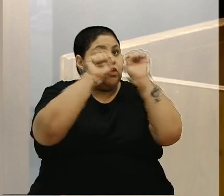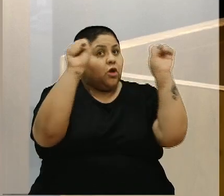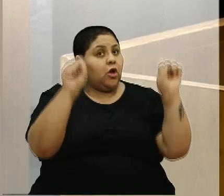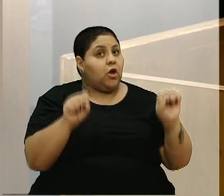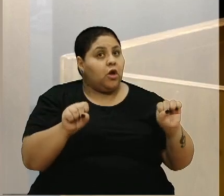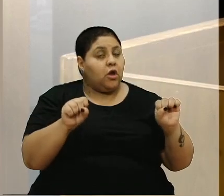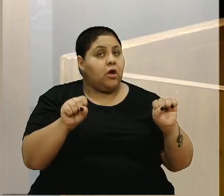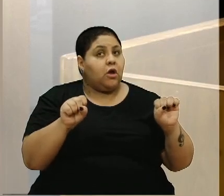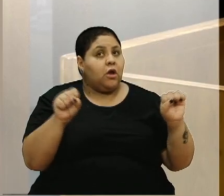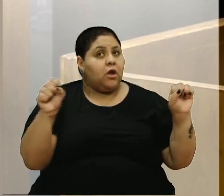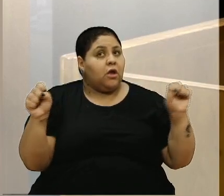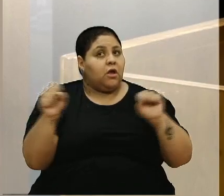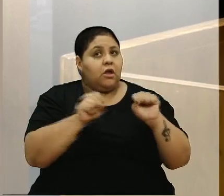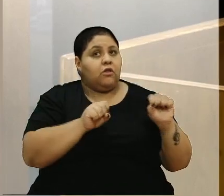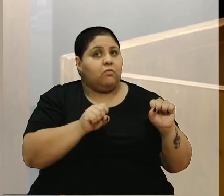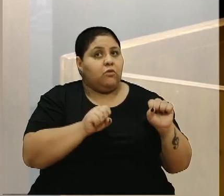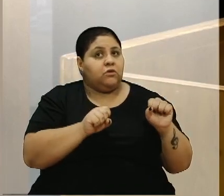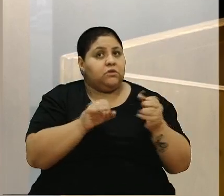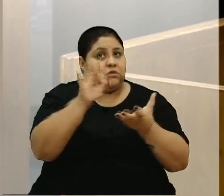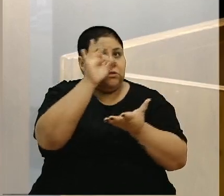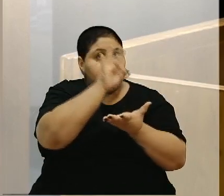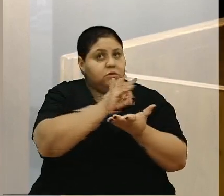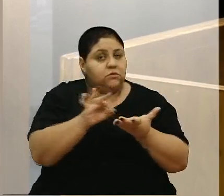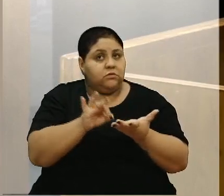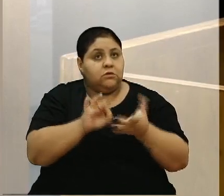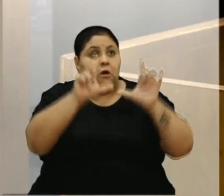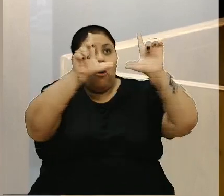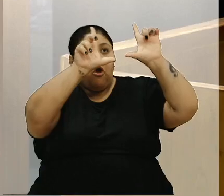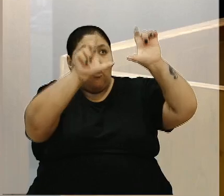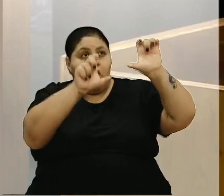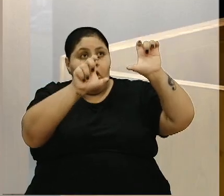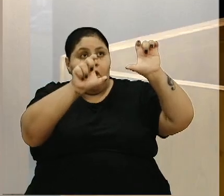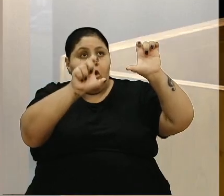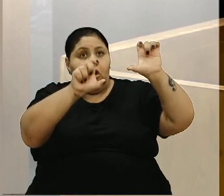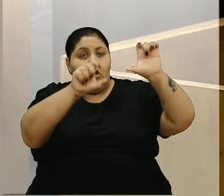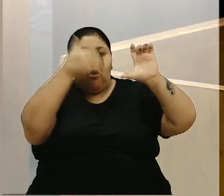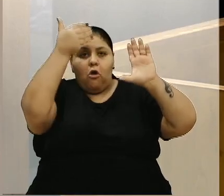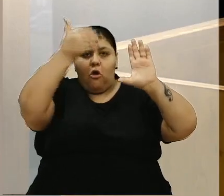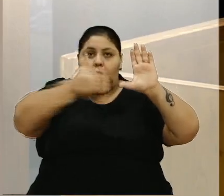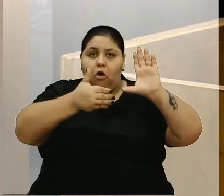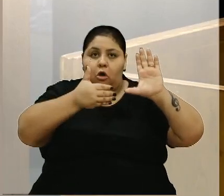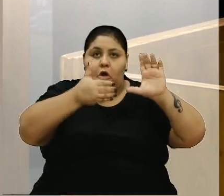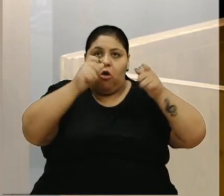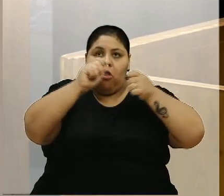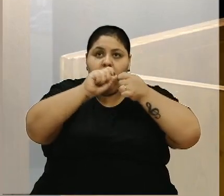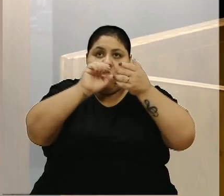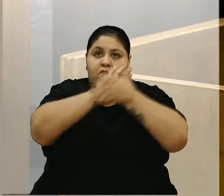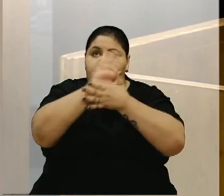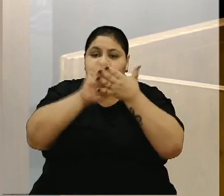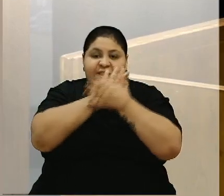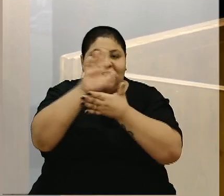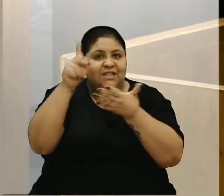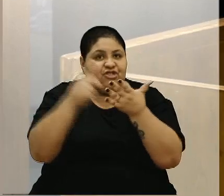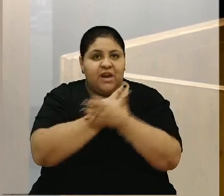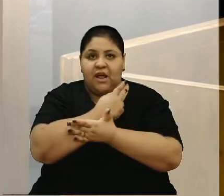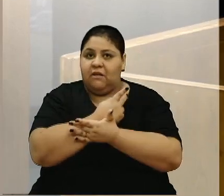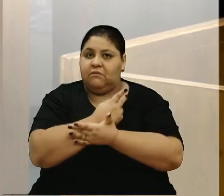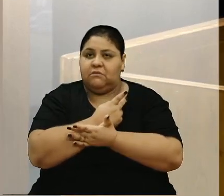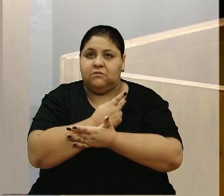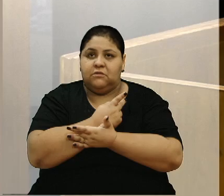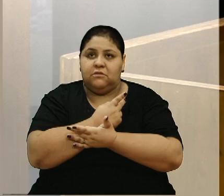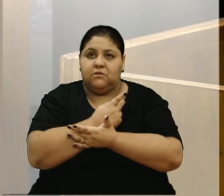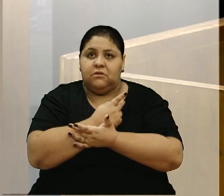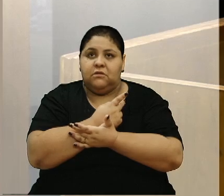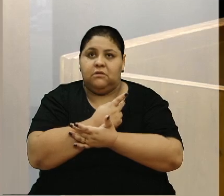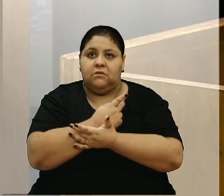que tu possa cadastrar, bater a foto, comprovar que ele não fez nada de errado. Não, uma parte.